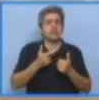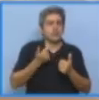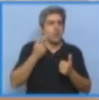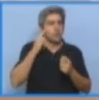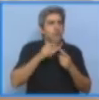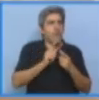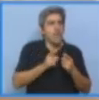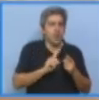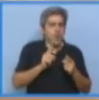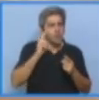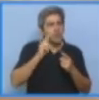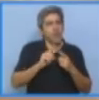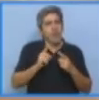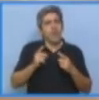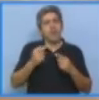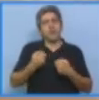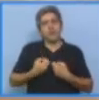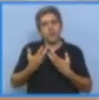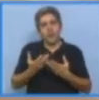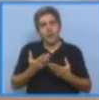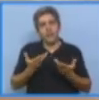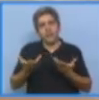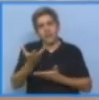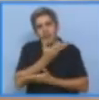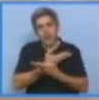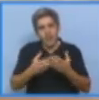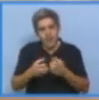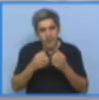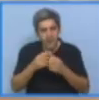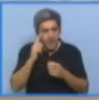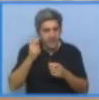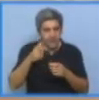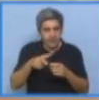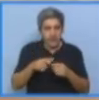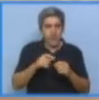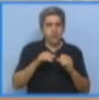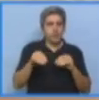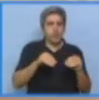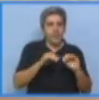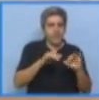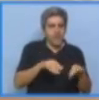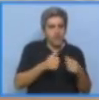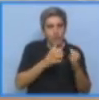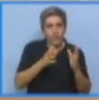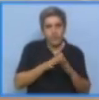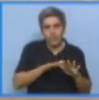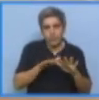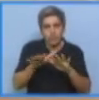procura transmitir ao espírito de fraternidade, porque acaba o jogo e todos